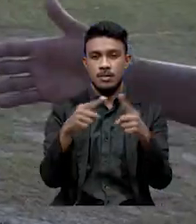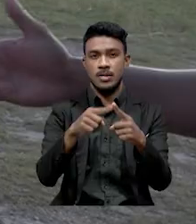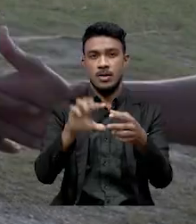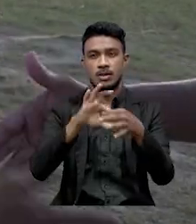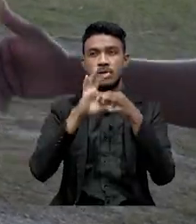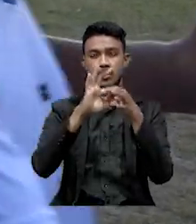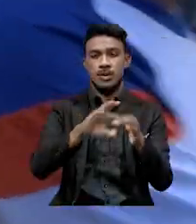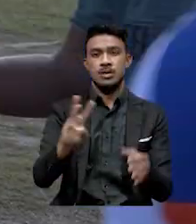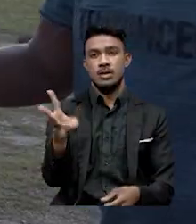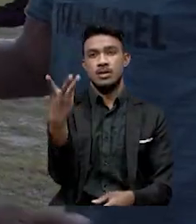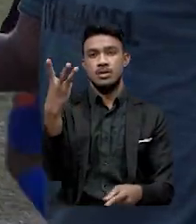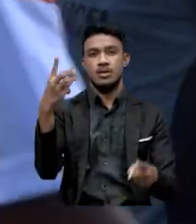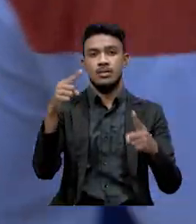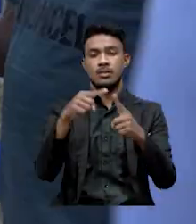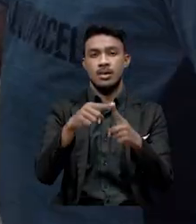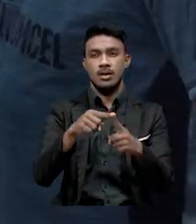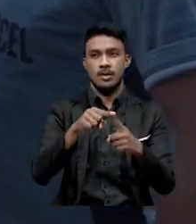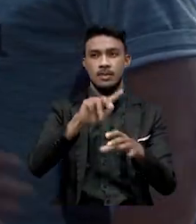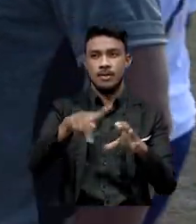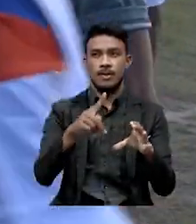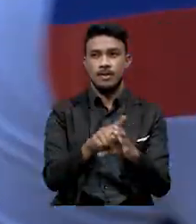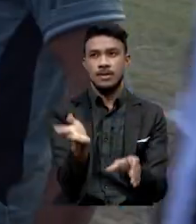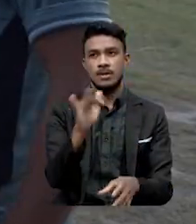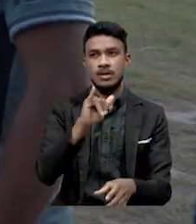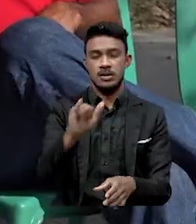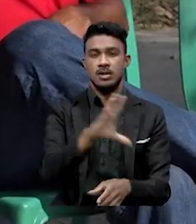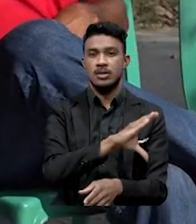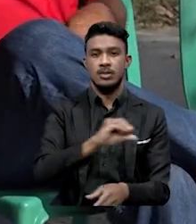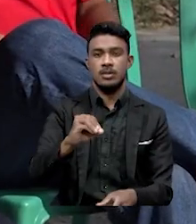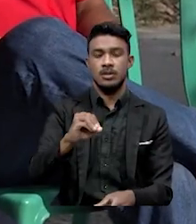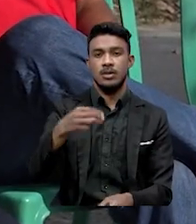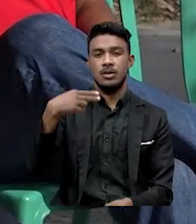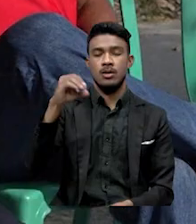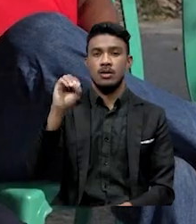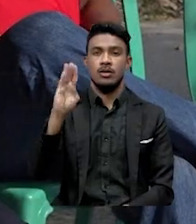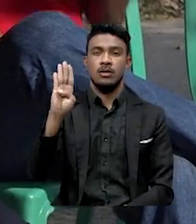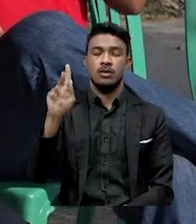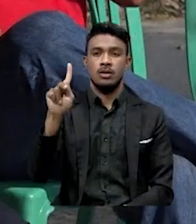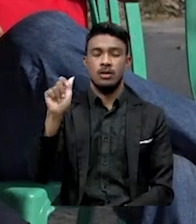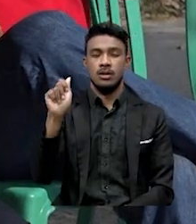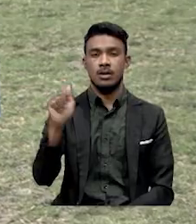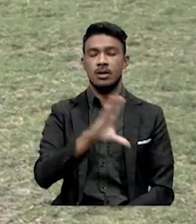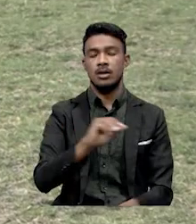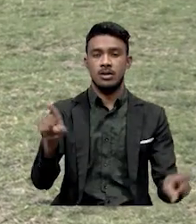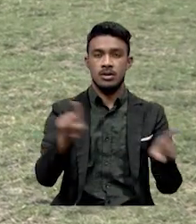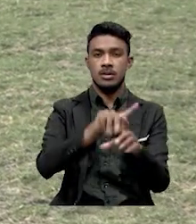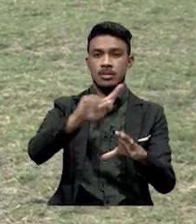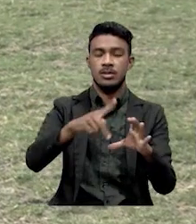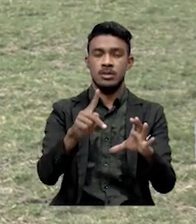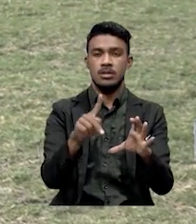Samsonnya, ba Patricia Dora Sira, Sir Mahoka, tapi anda sir Patricia Dora Principal, Kaiser Ali Pulis